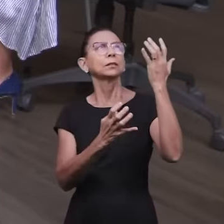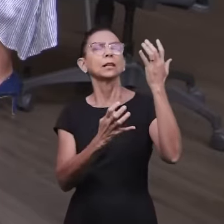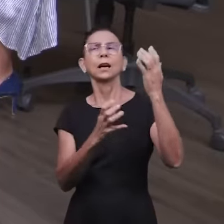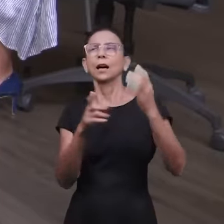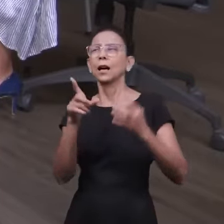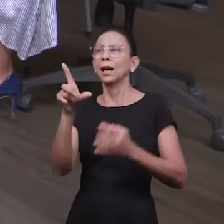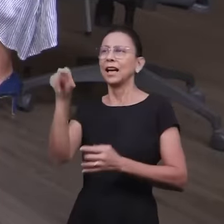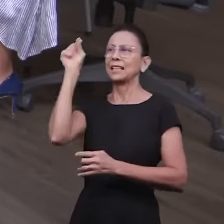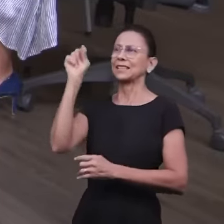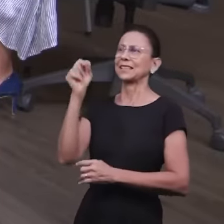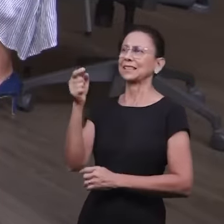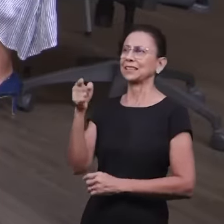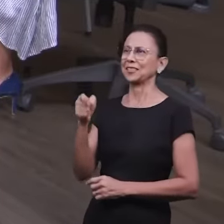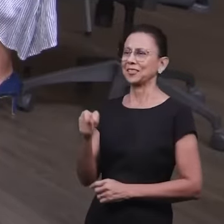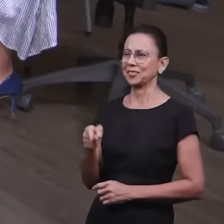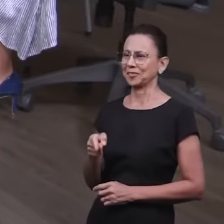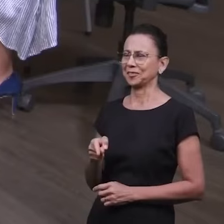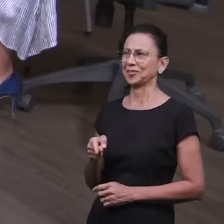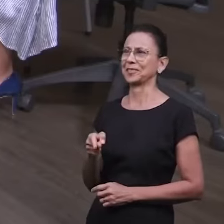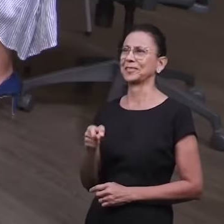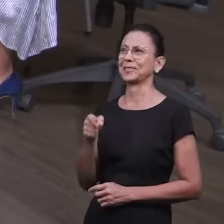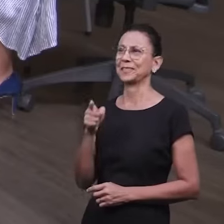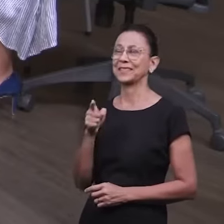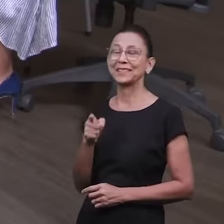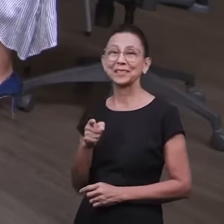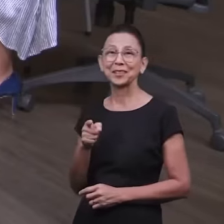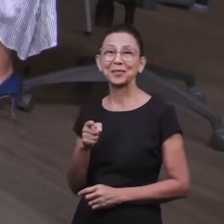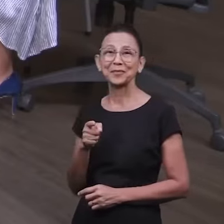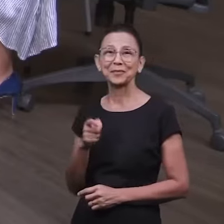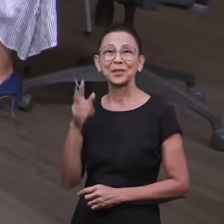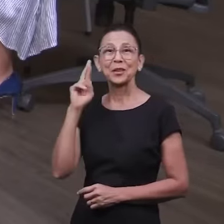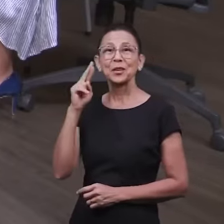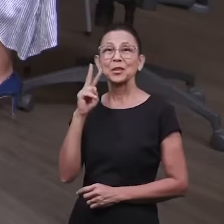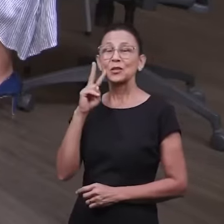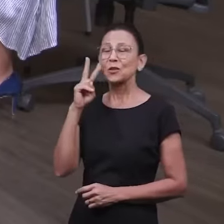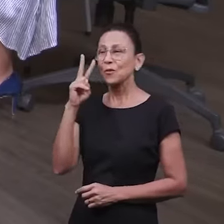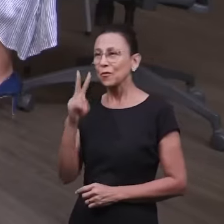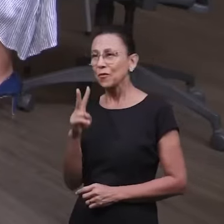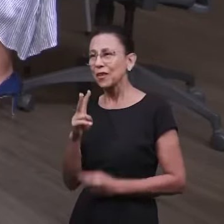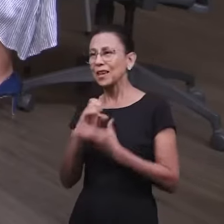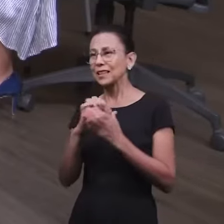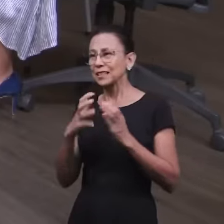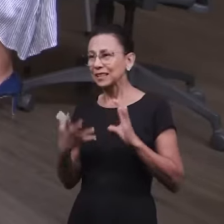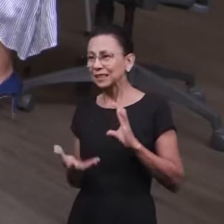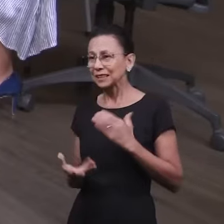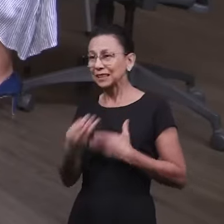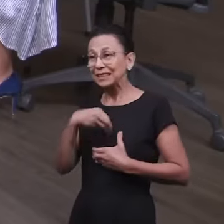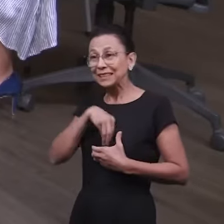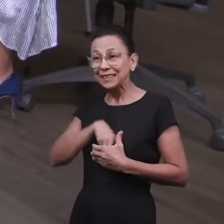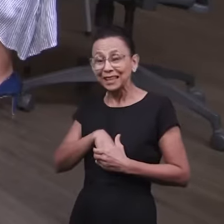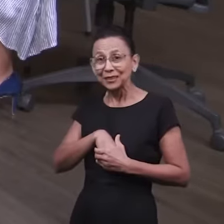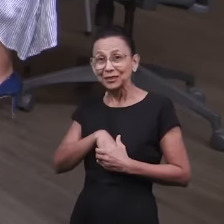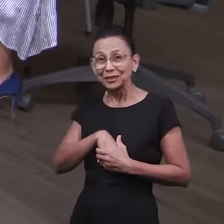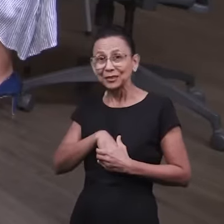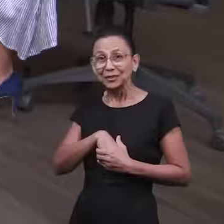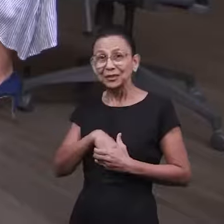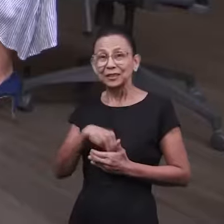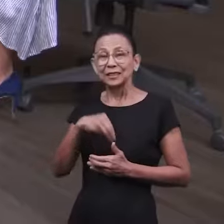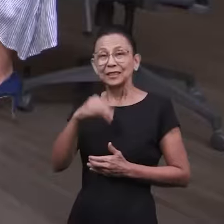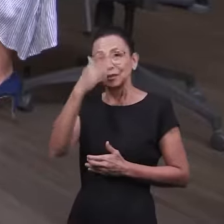aqui. E ele vê uma coisa que ninguém está vendo, né, José? Ele olha, você vê o quê? Você vê um arbusto. Ele vê uma